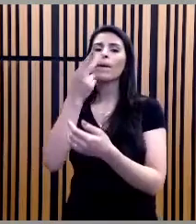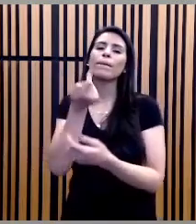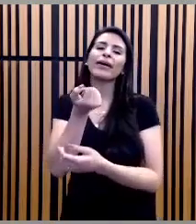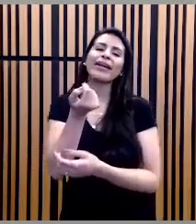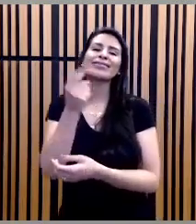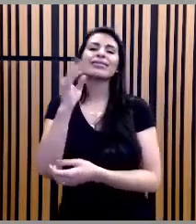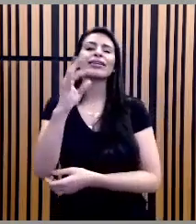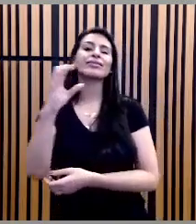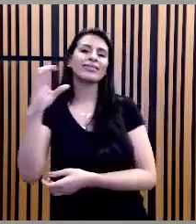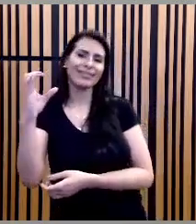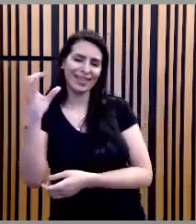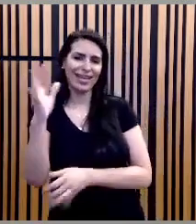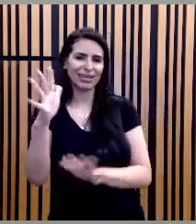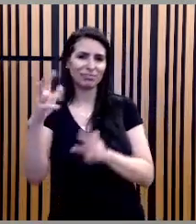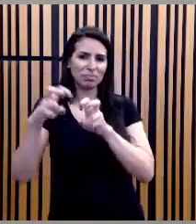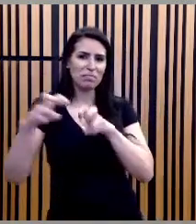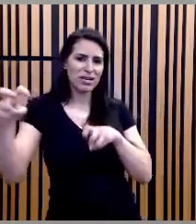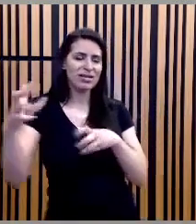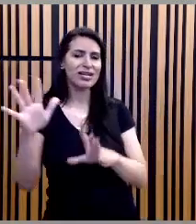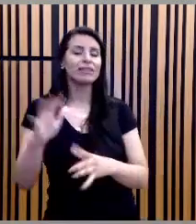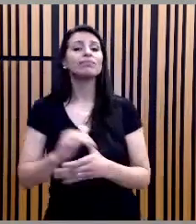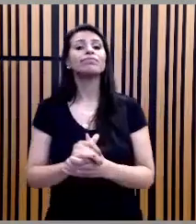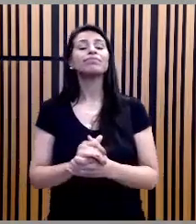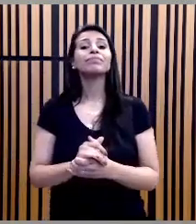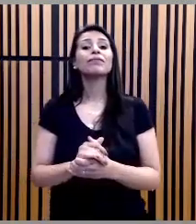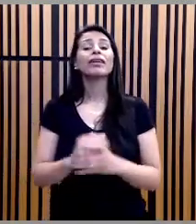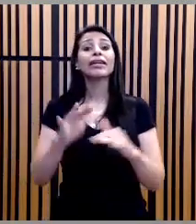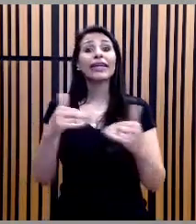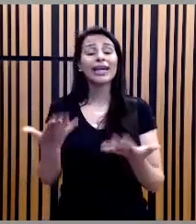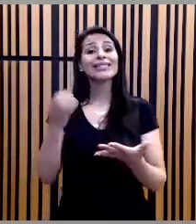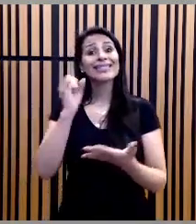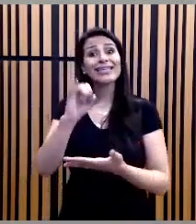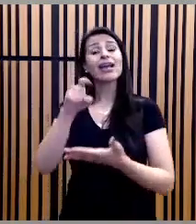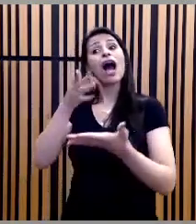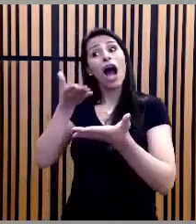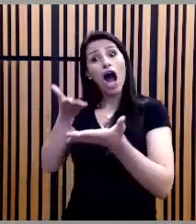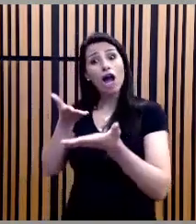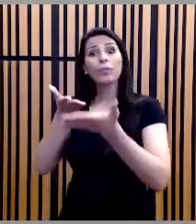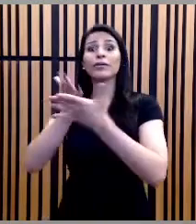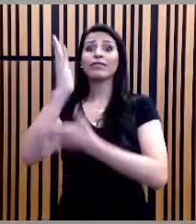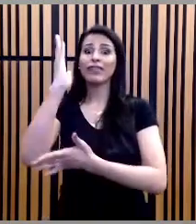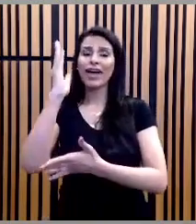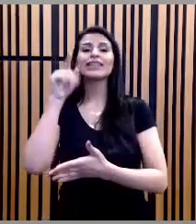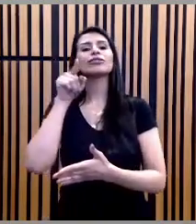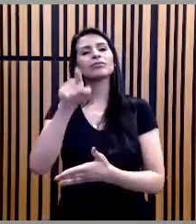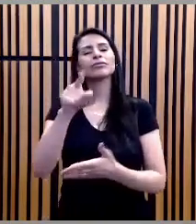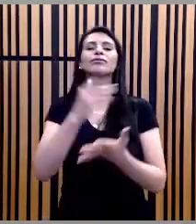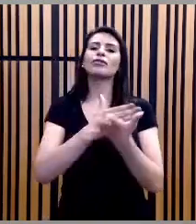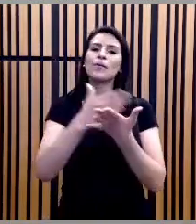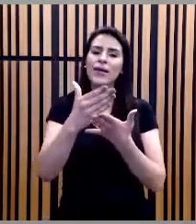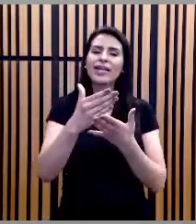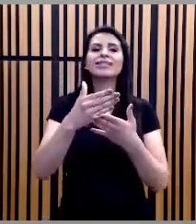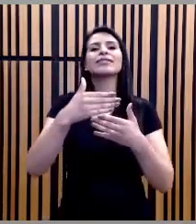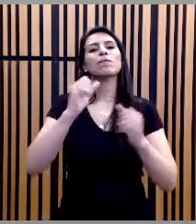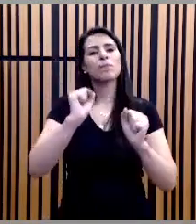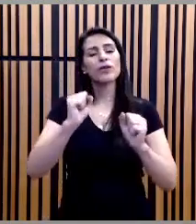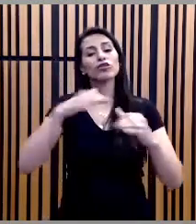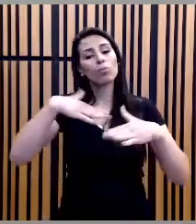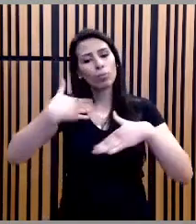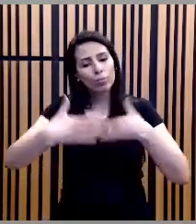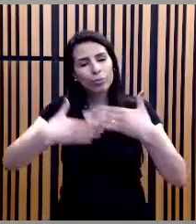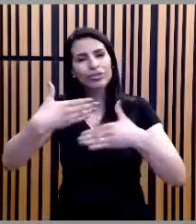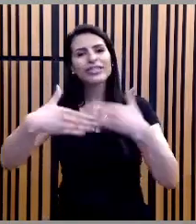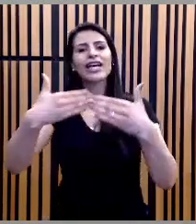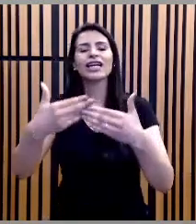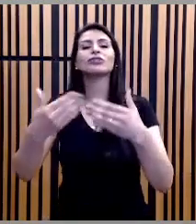de conclusão de algum curso, né? E se tu fores aprovado, tu começa todo o processo de desenvolvimento dentro da